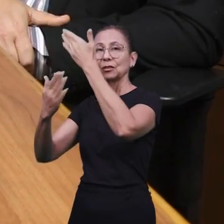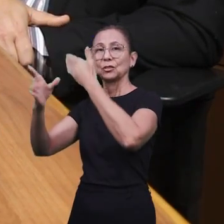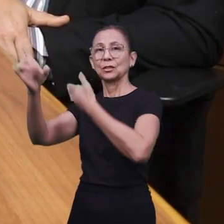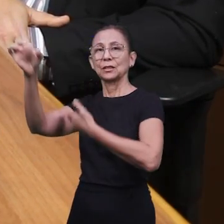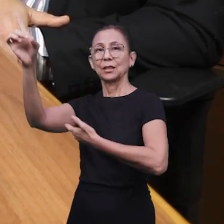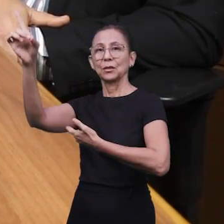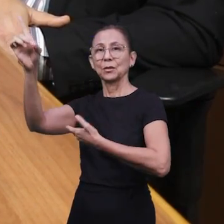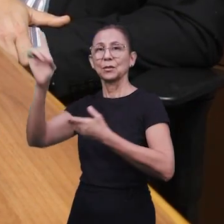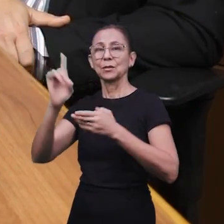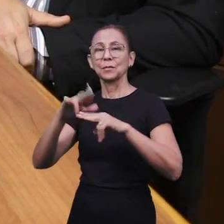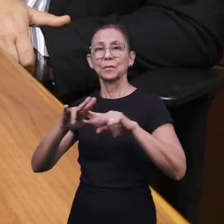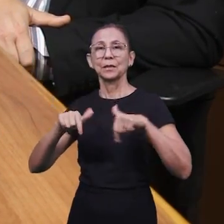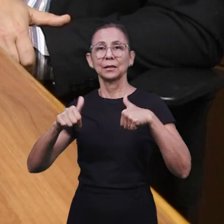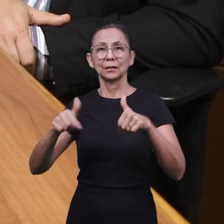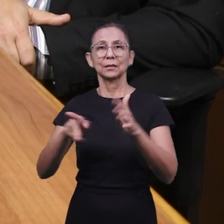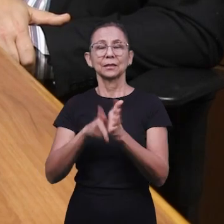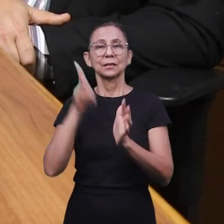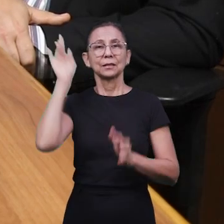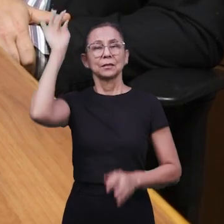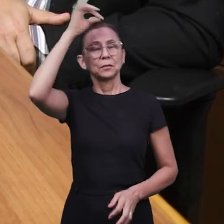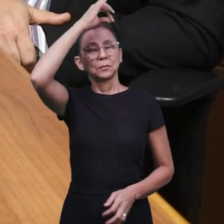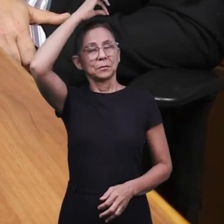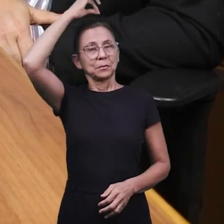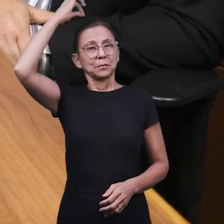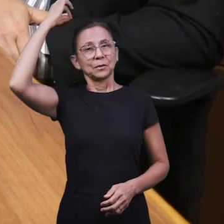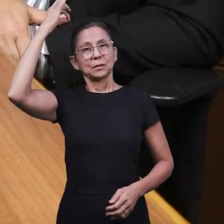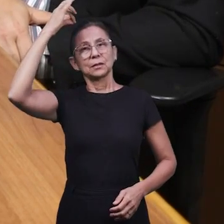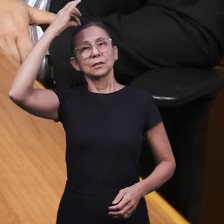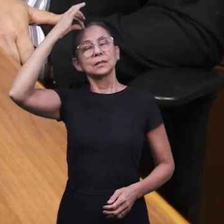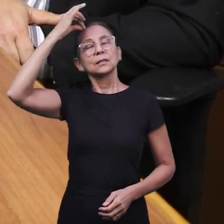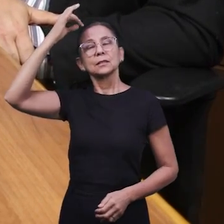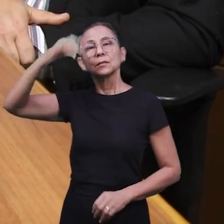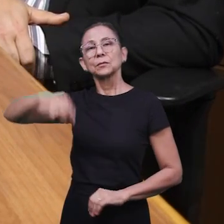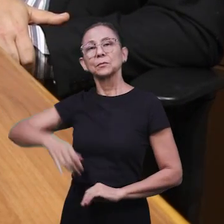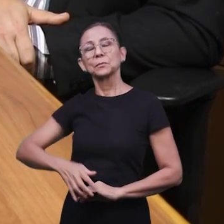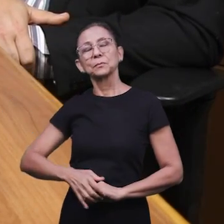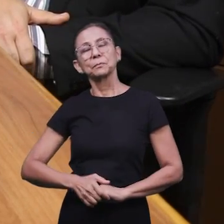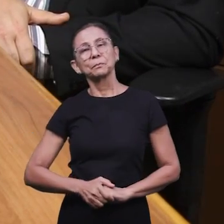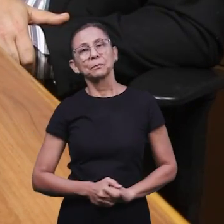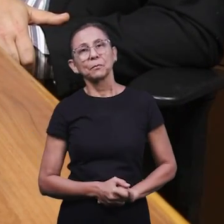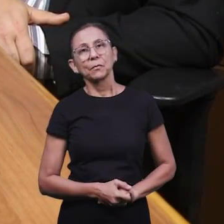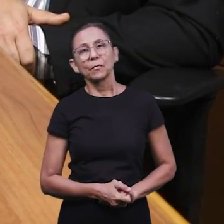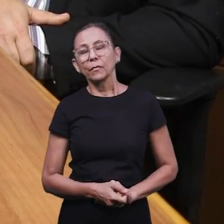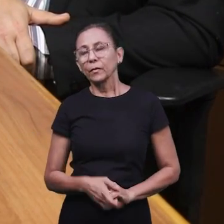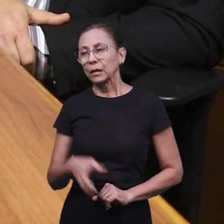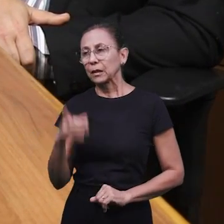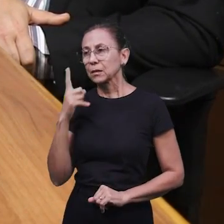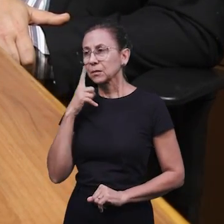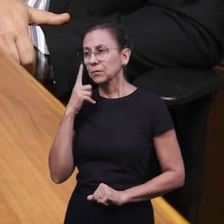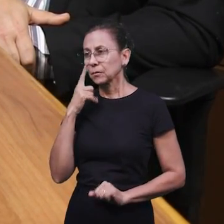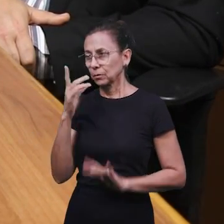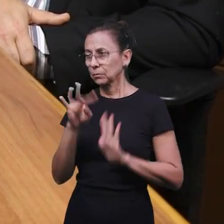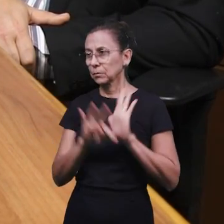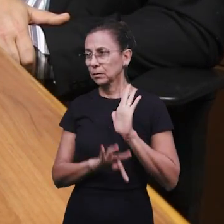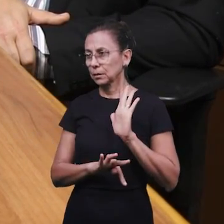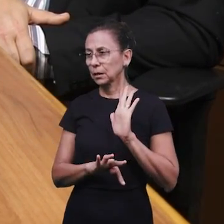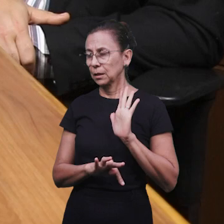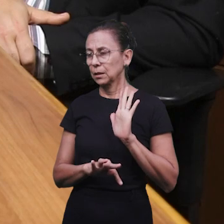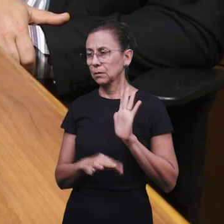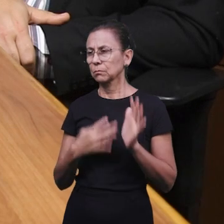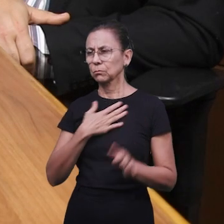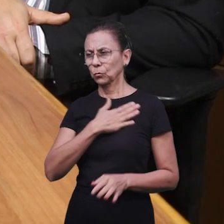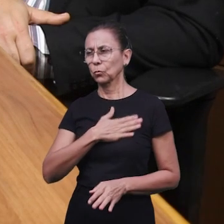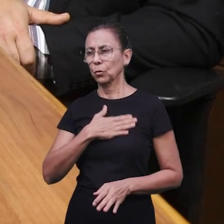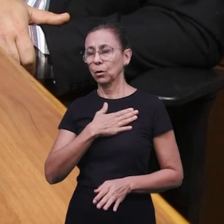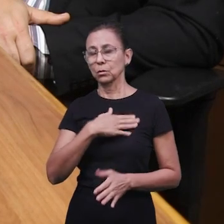Jesus, pela ação do Espírito Santo. E você vai ver, há um texto em particular que me chama